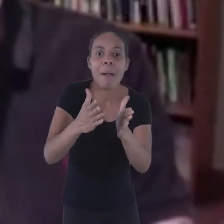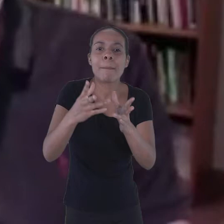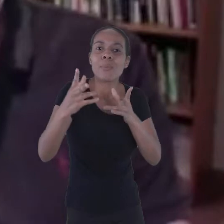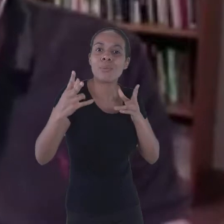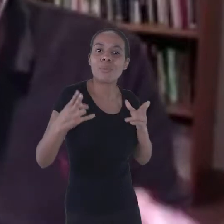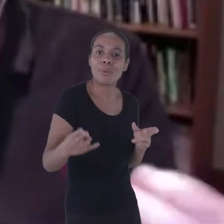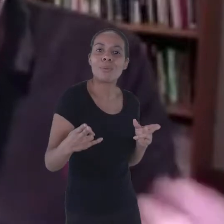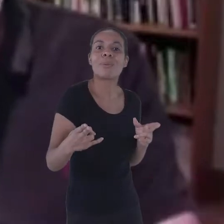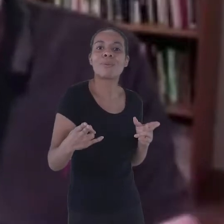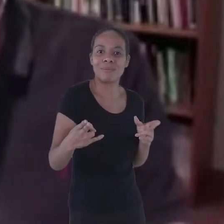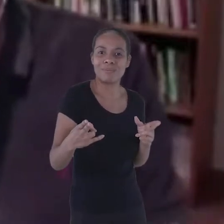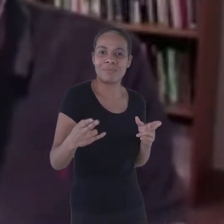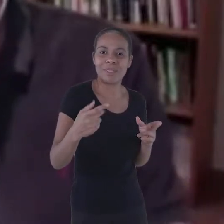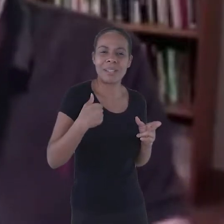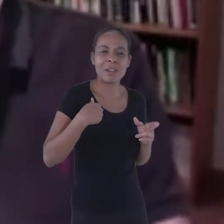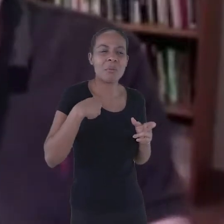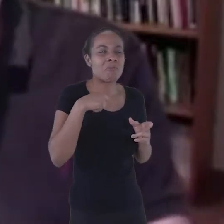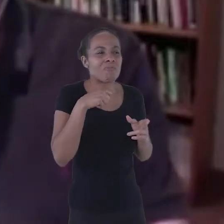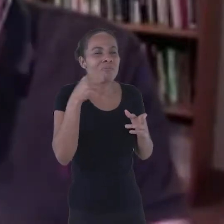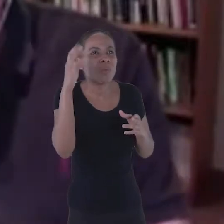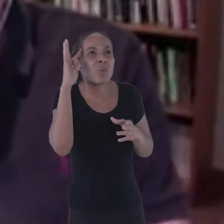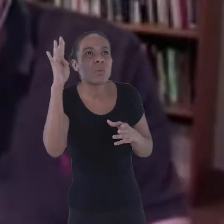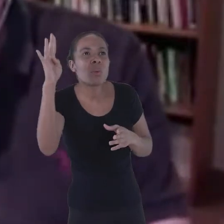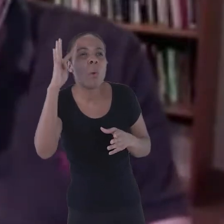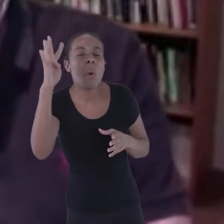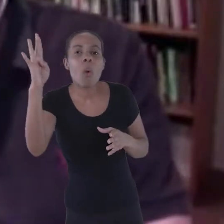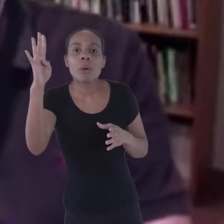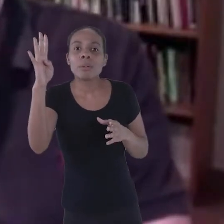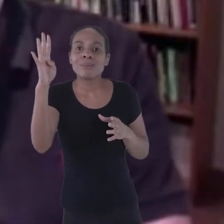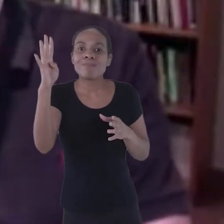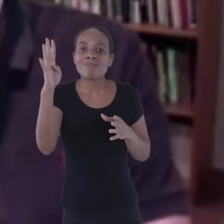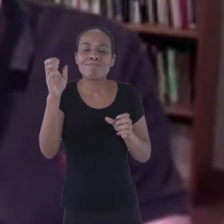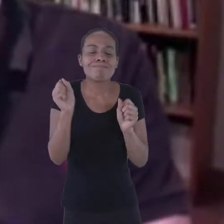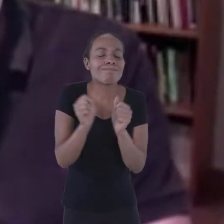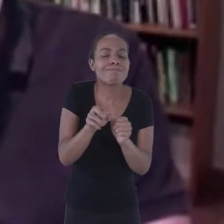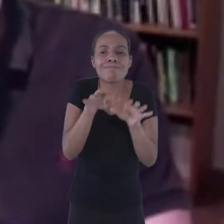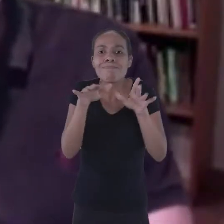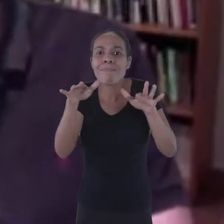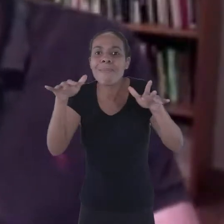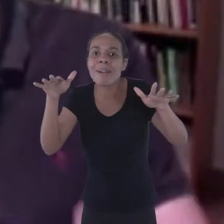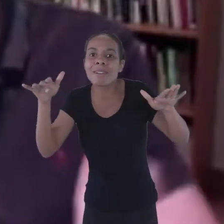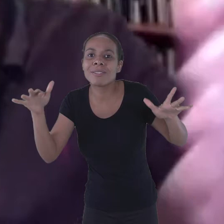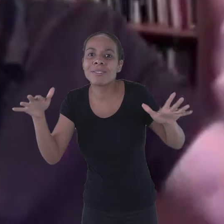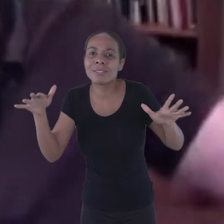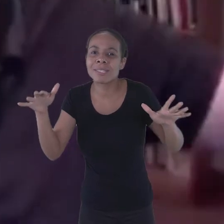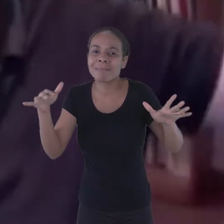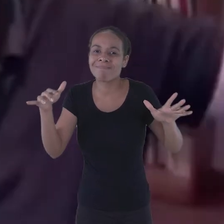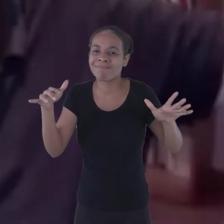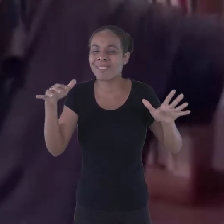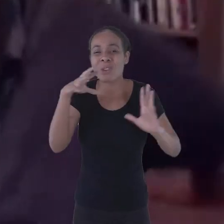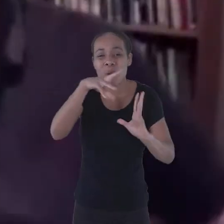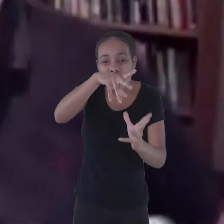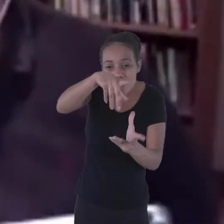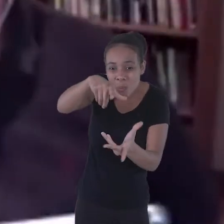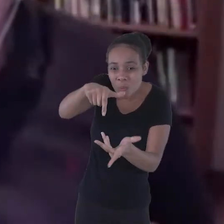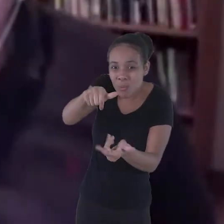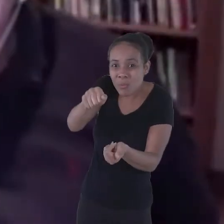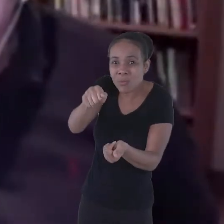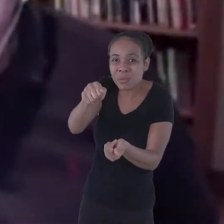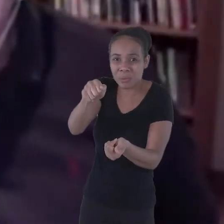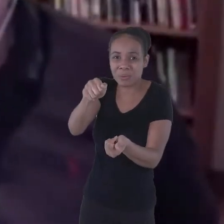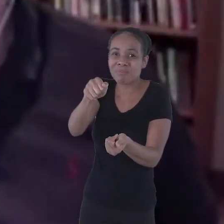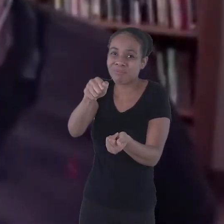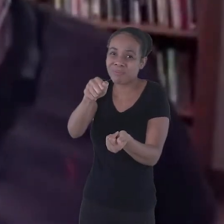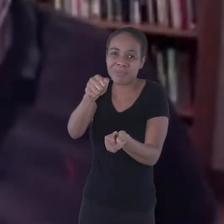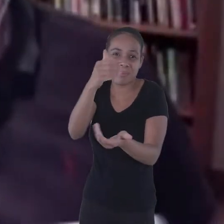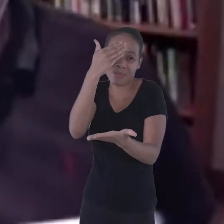fui perdendo os sonhos, a magia e a crença de que o mundo era um imenso caldeirão de ternura